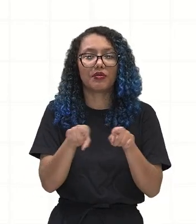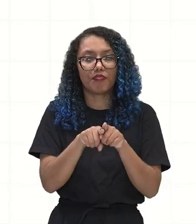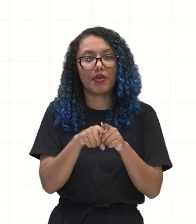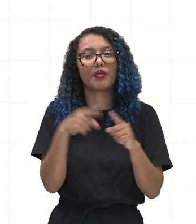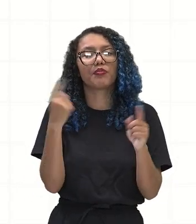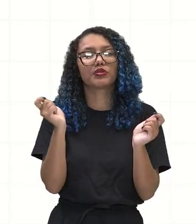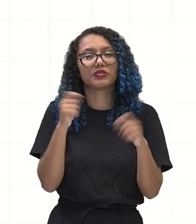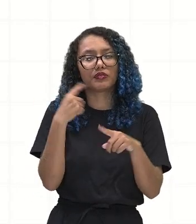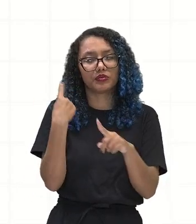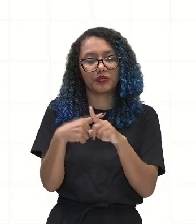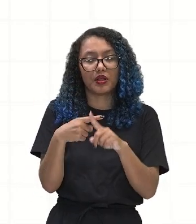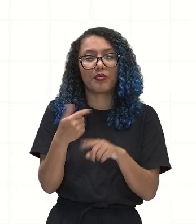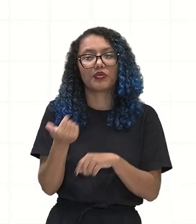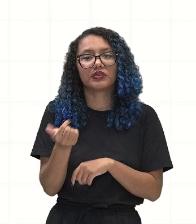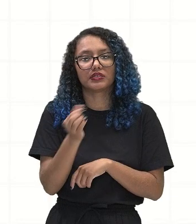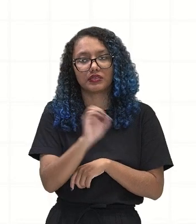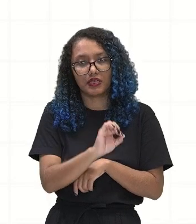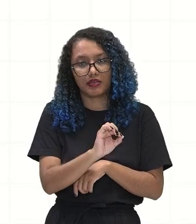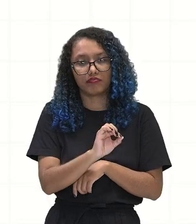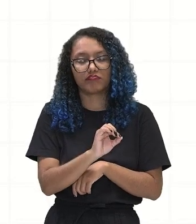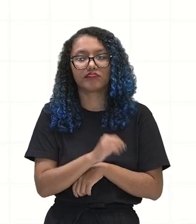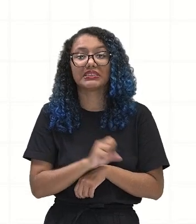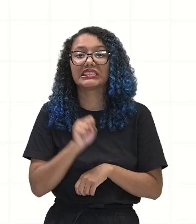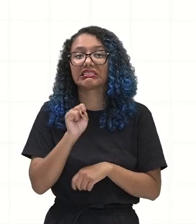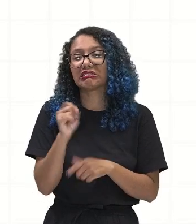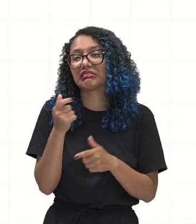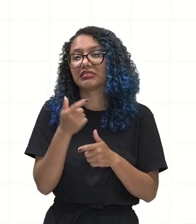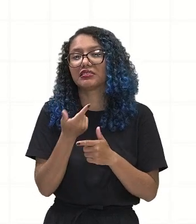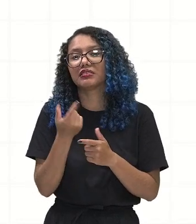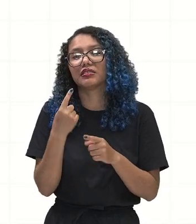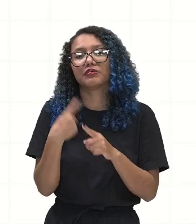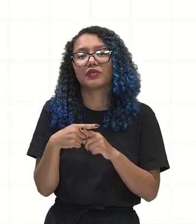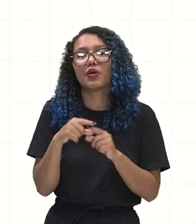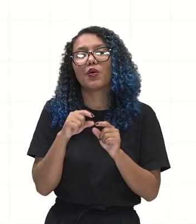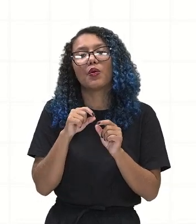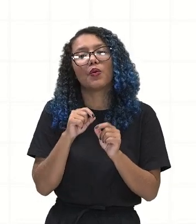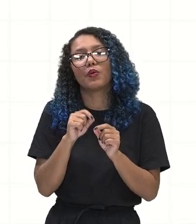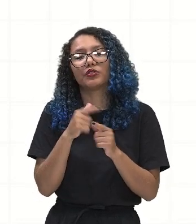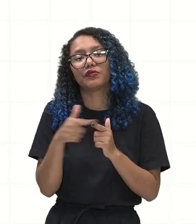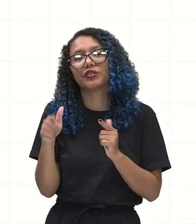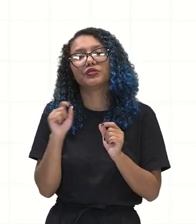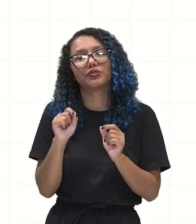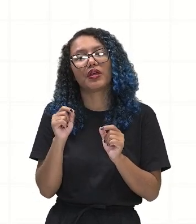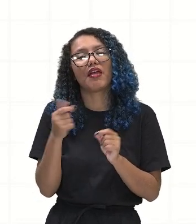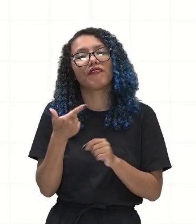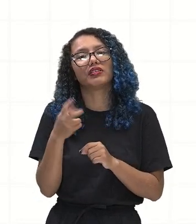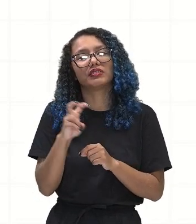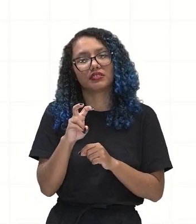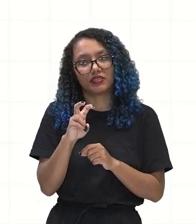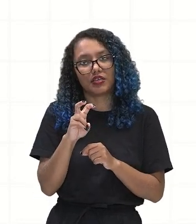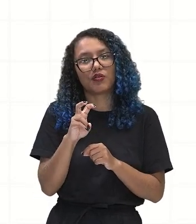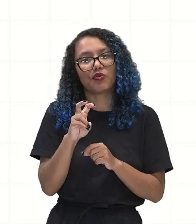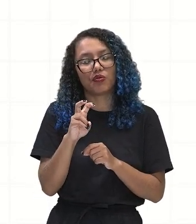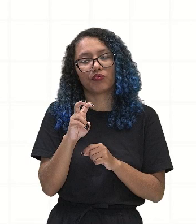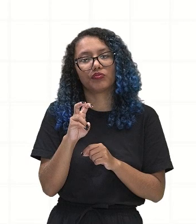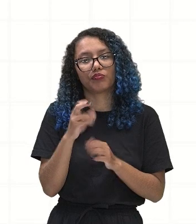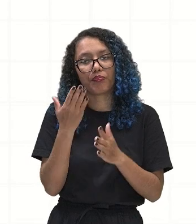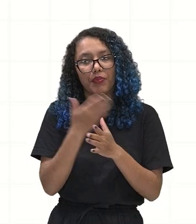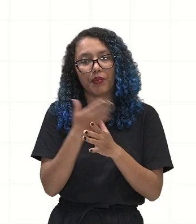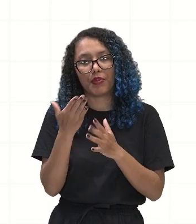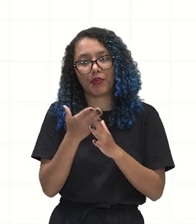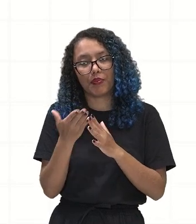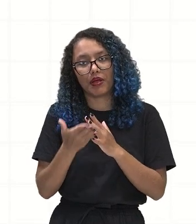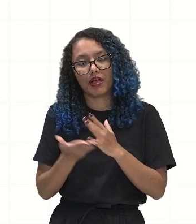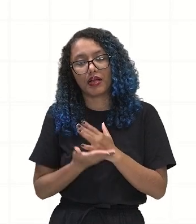25 100s, né? 25 parcelas de 100 aqui. E tu teria 10%,